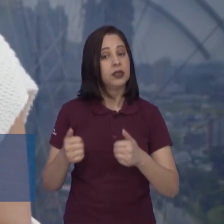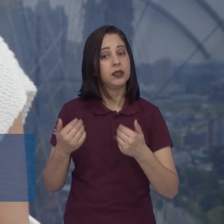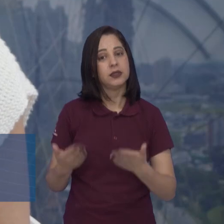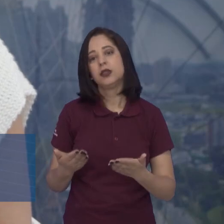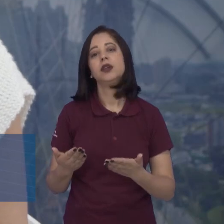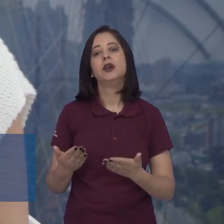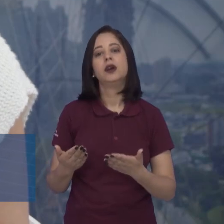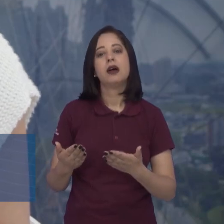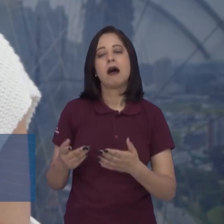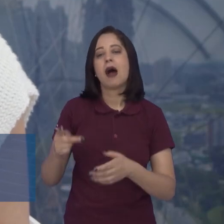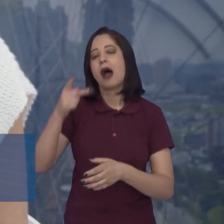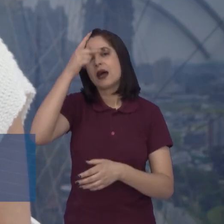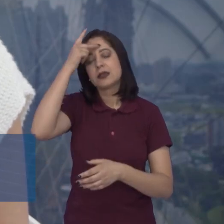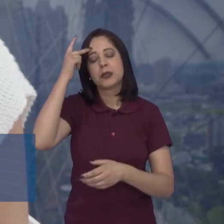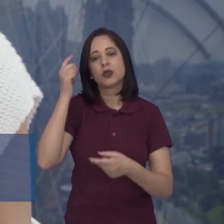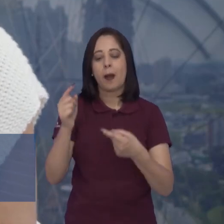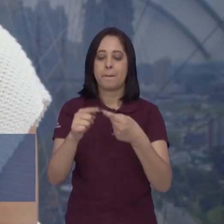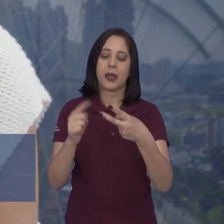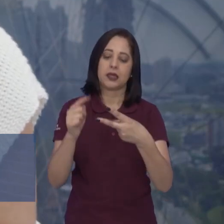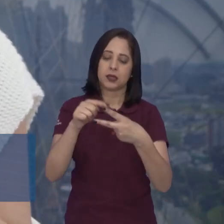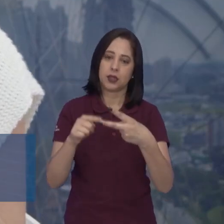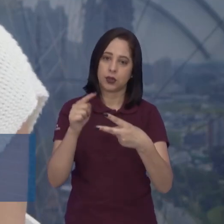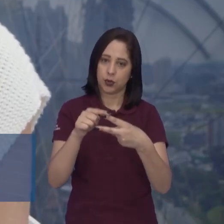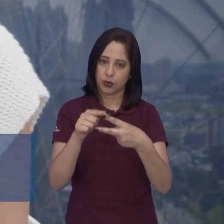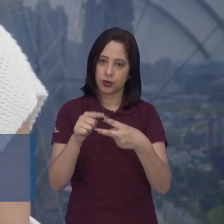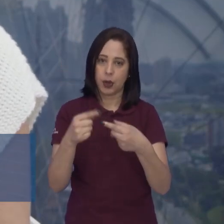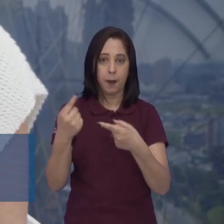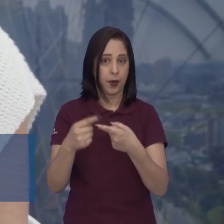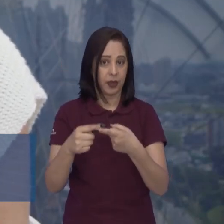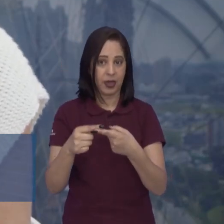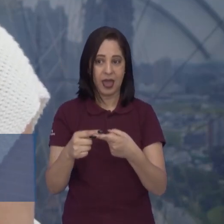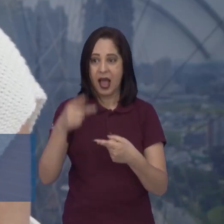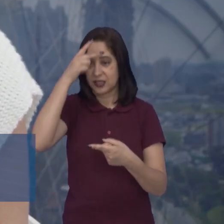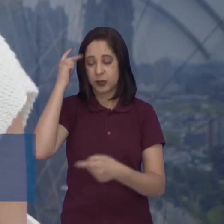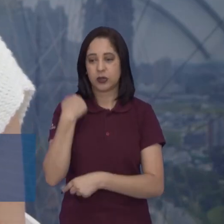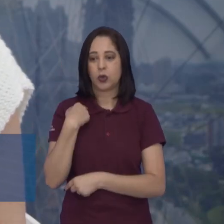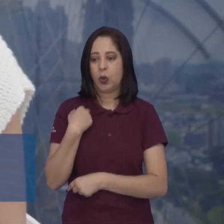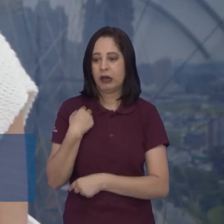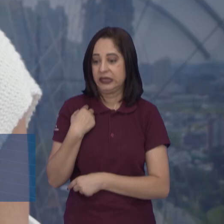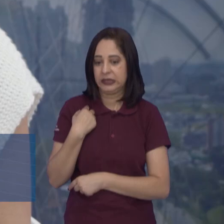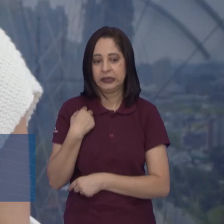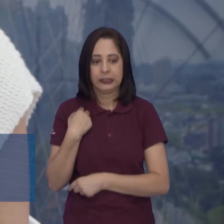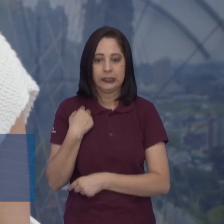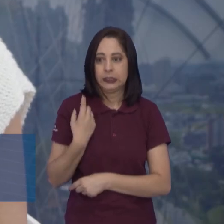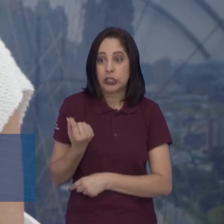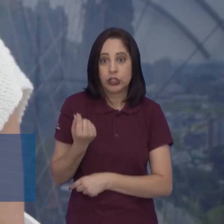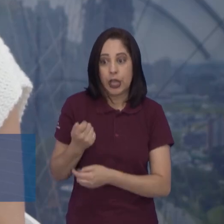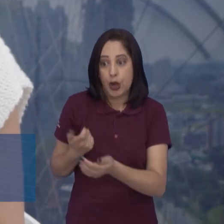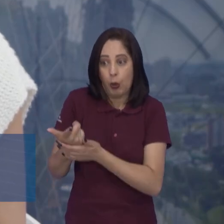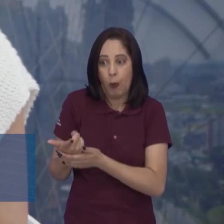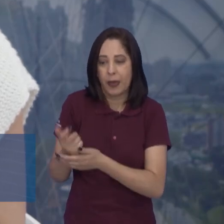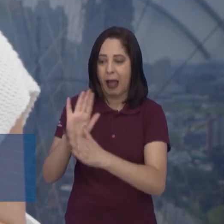acabam que elas têm duas alternativas, né? As áreas irregulares, elas se formam porque as pessoas não têm onde morar, então elas vão para áreas onde vai ser